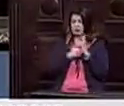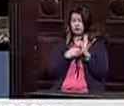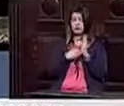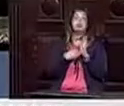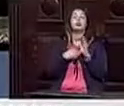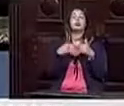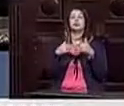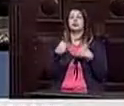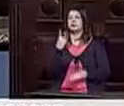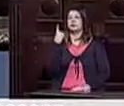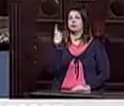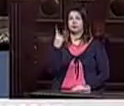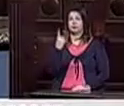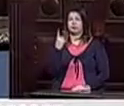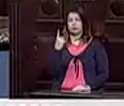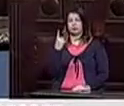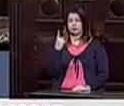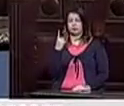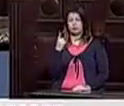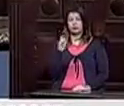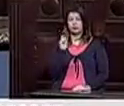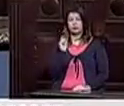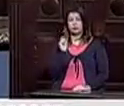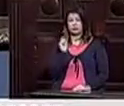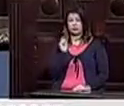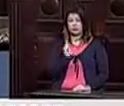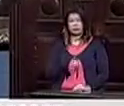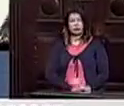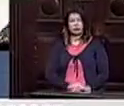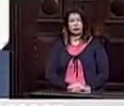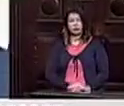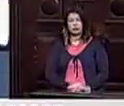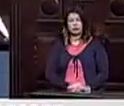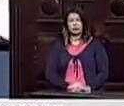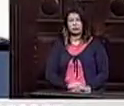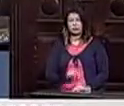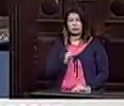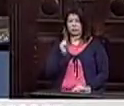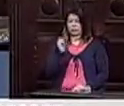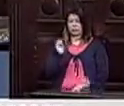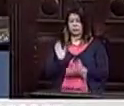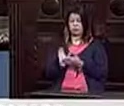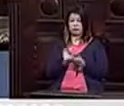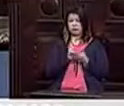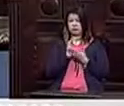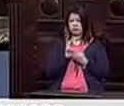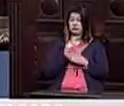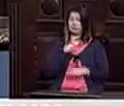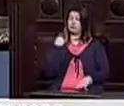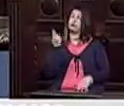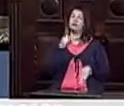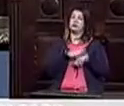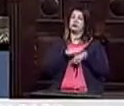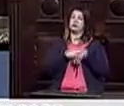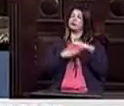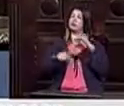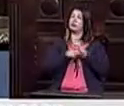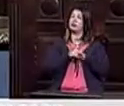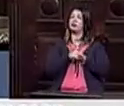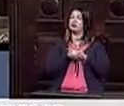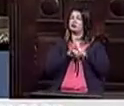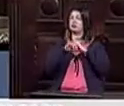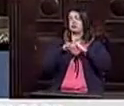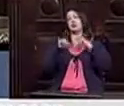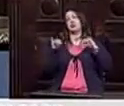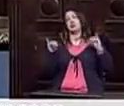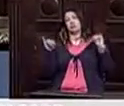pede unicamente que o dinheiro de todos nós e aquilo que nos é devido seja